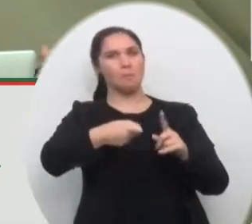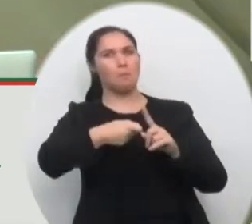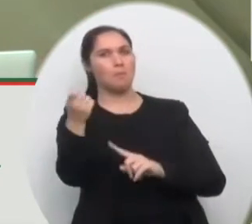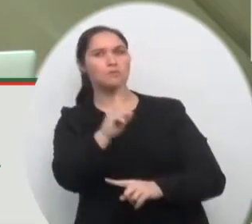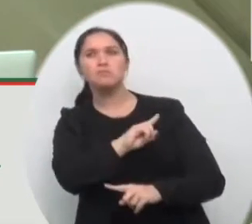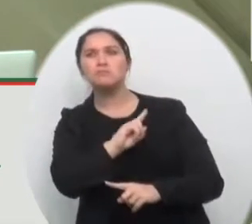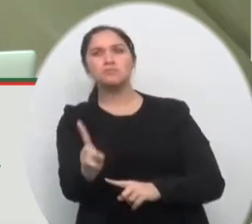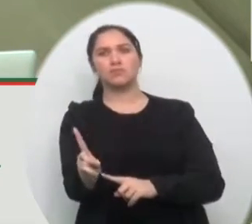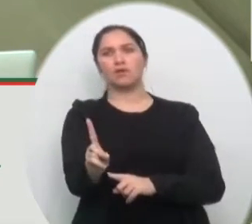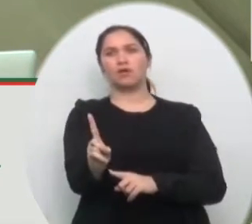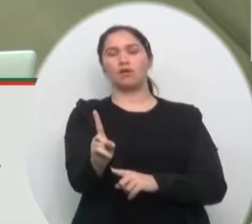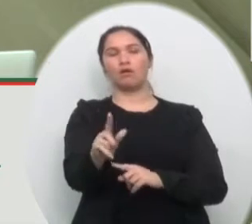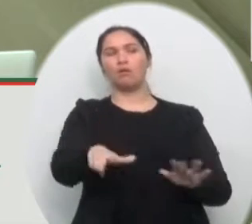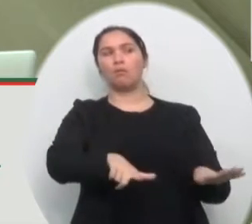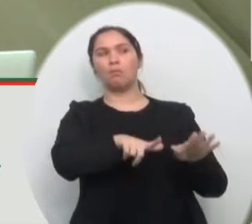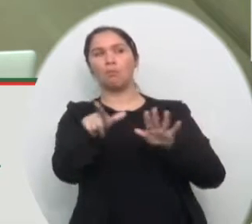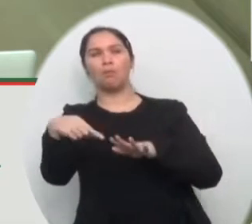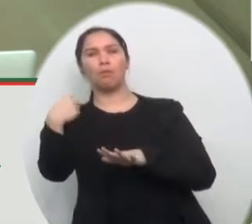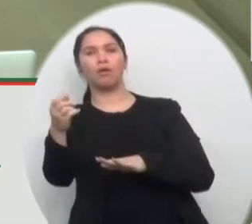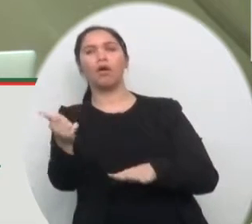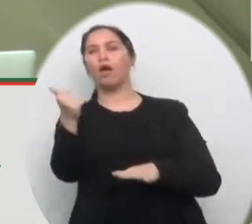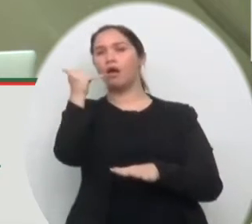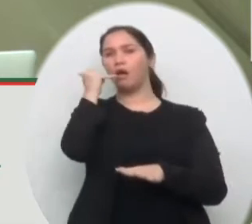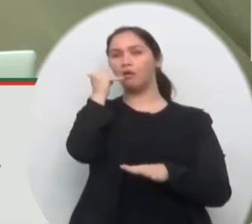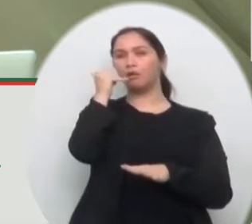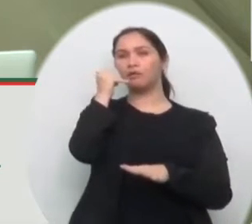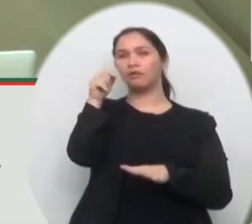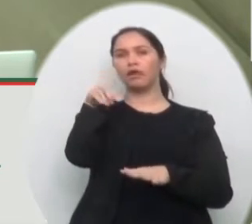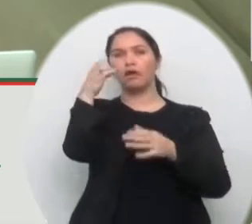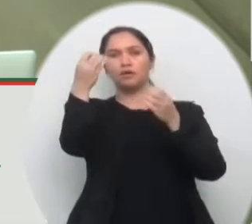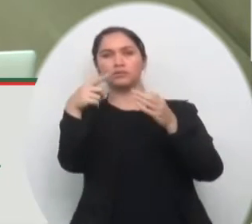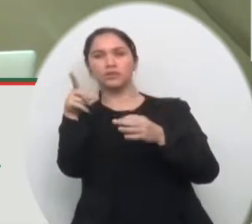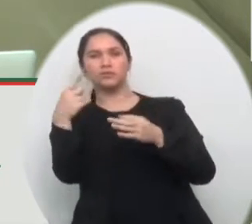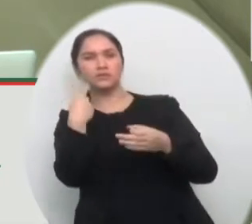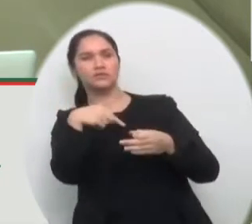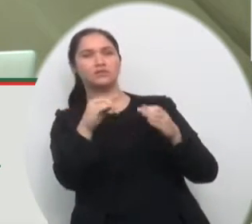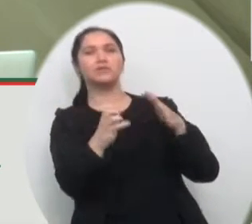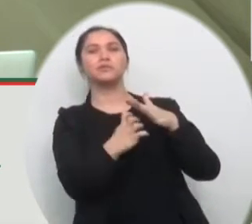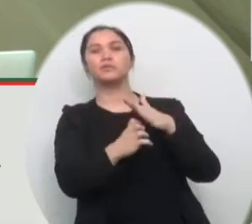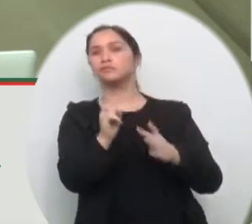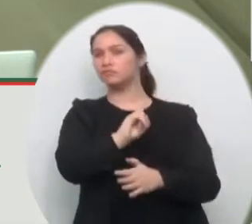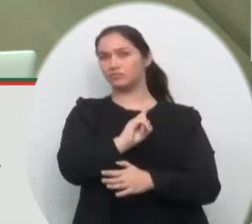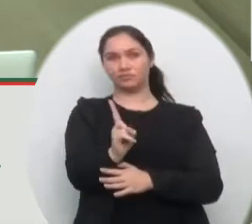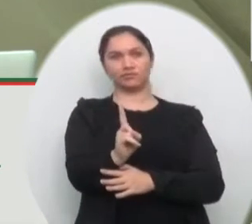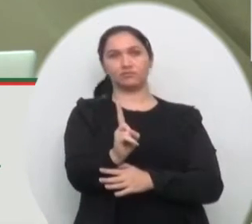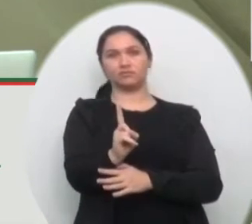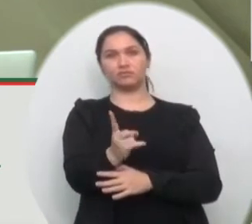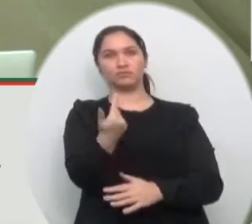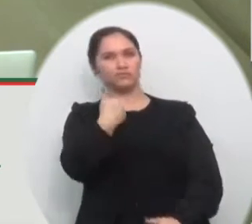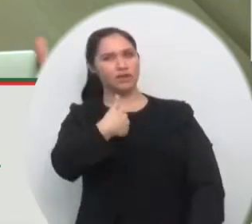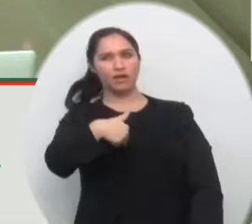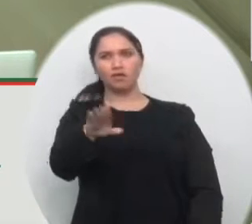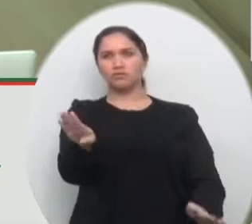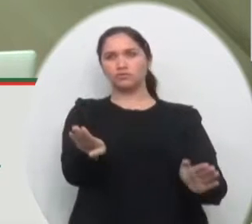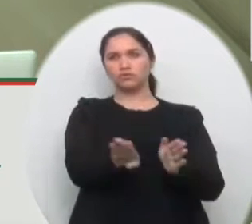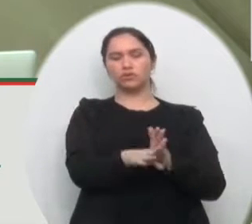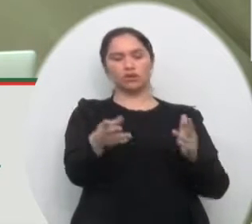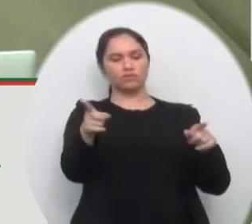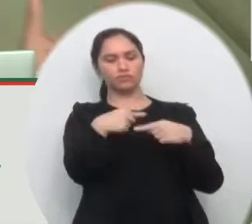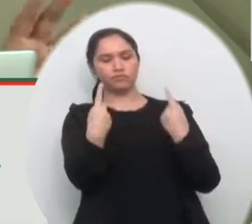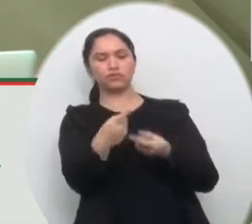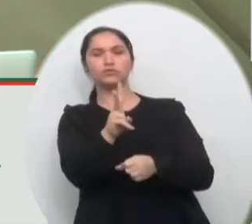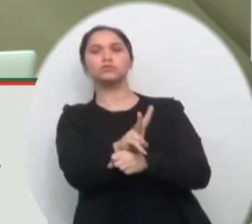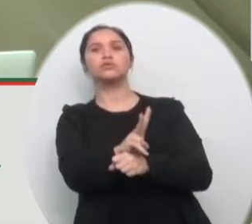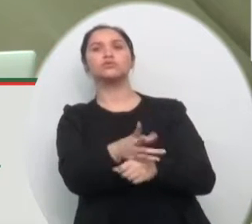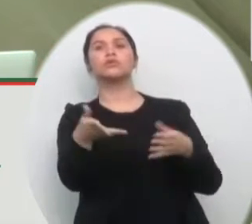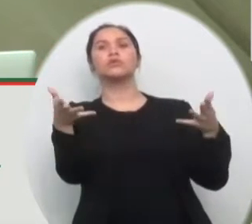daqui uma semana ou ligar para a empresa e dizer que vocês vão lá na empresa. É ir, chegar e dizer, a gente vai,